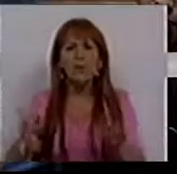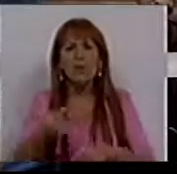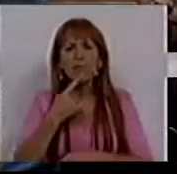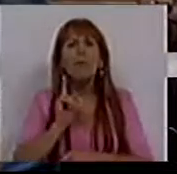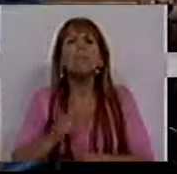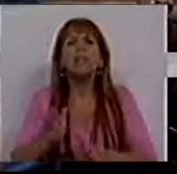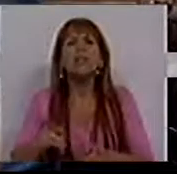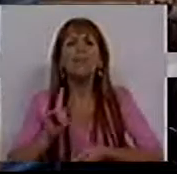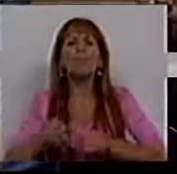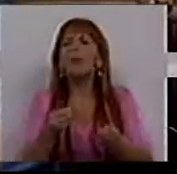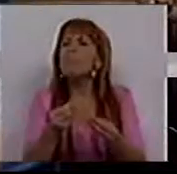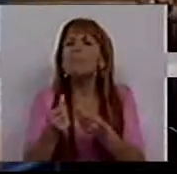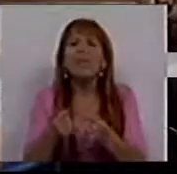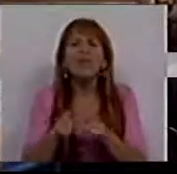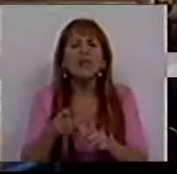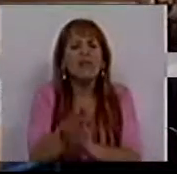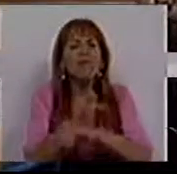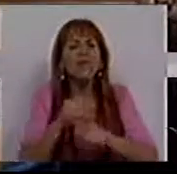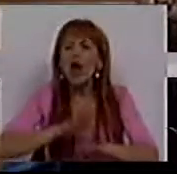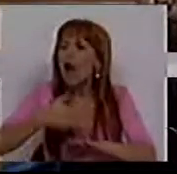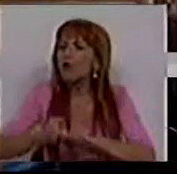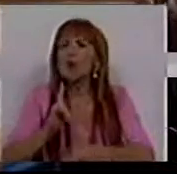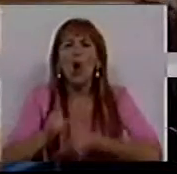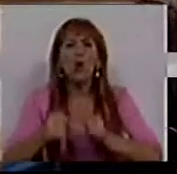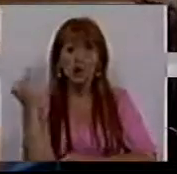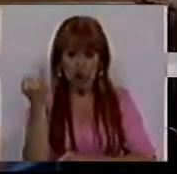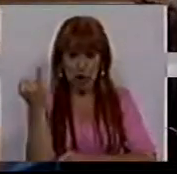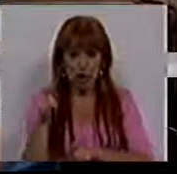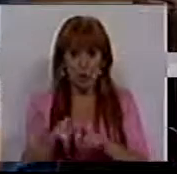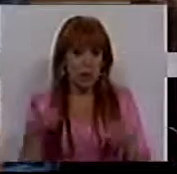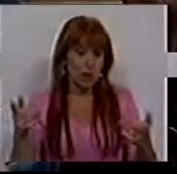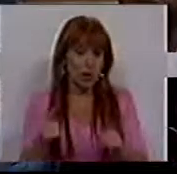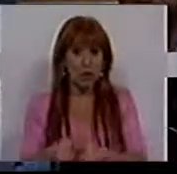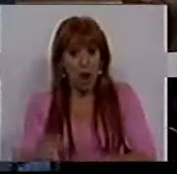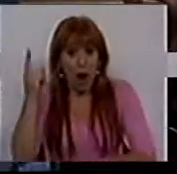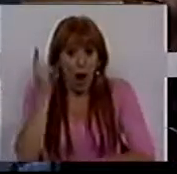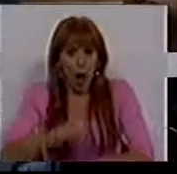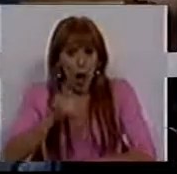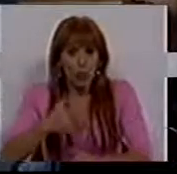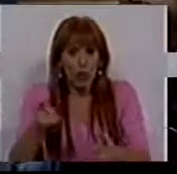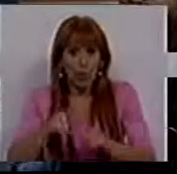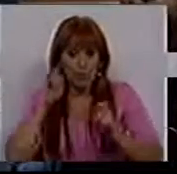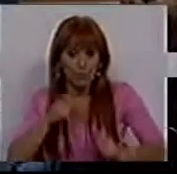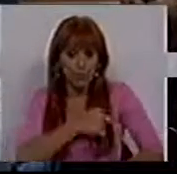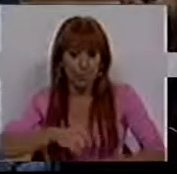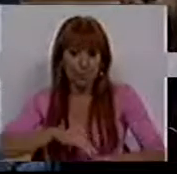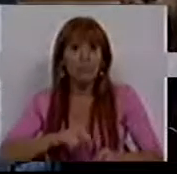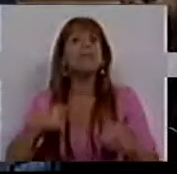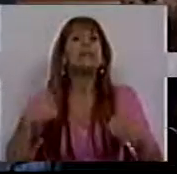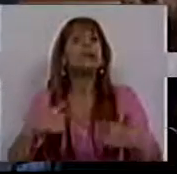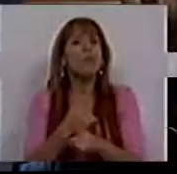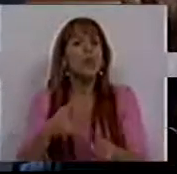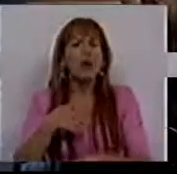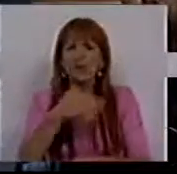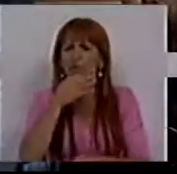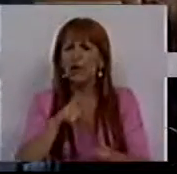preciso perceber que meios, que valências e que reforços é que as instituições e autoridades de fiscalização vão ter, porque